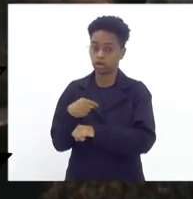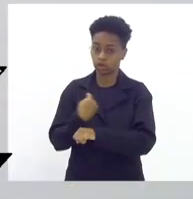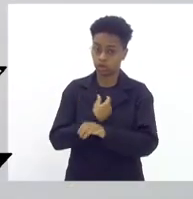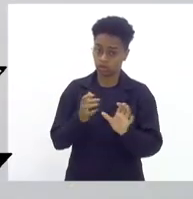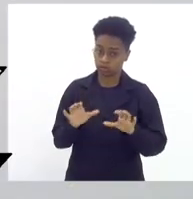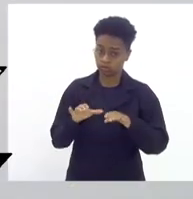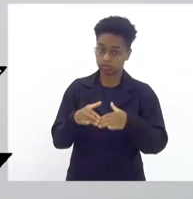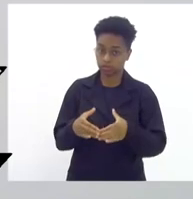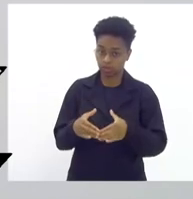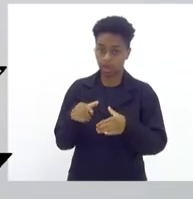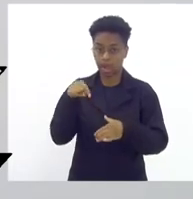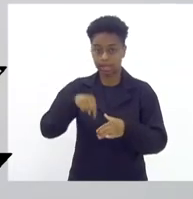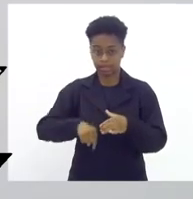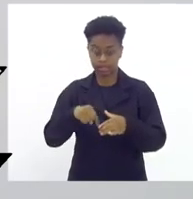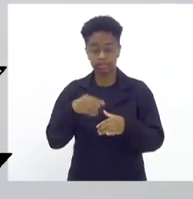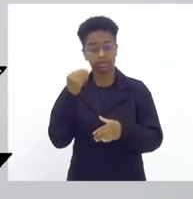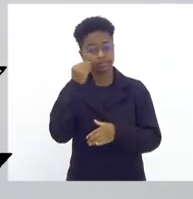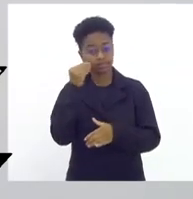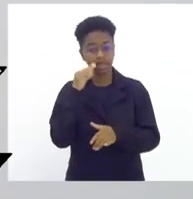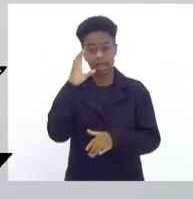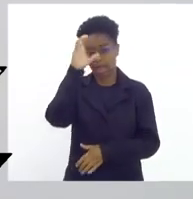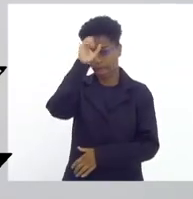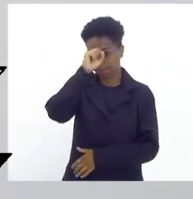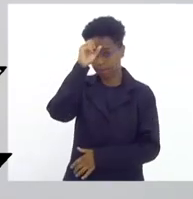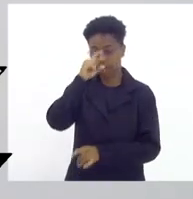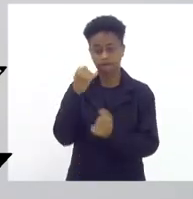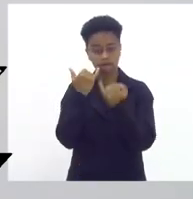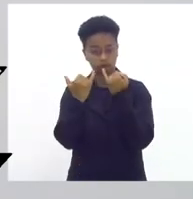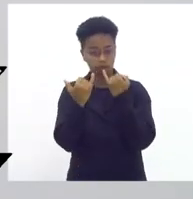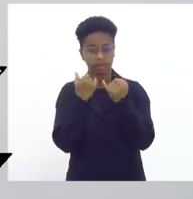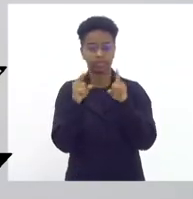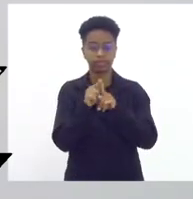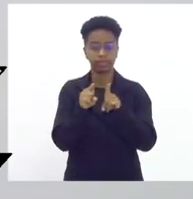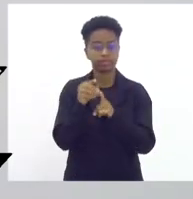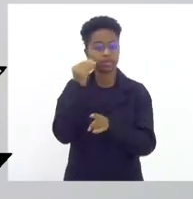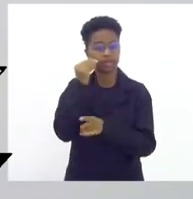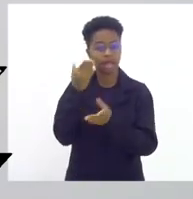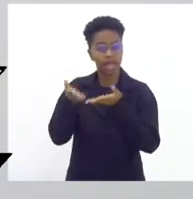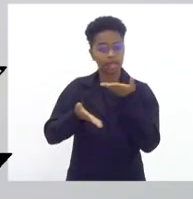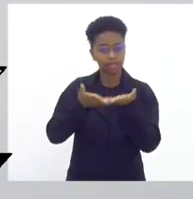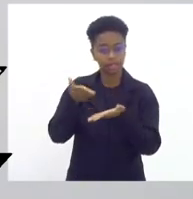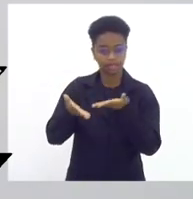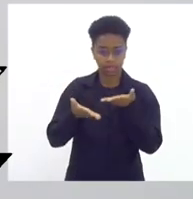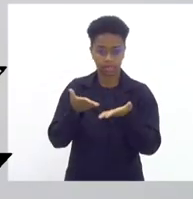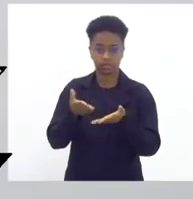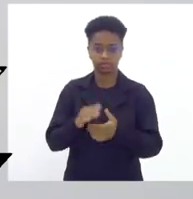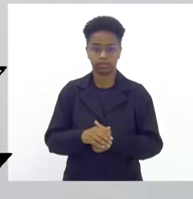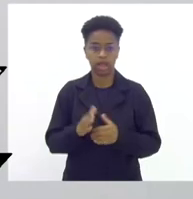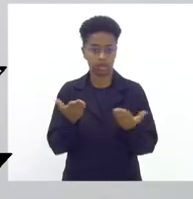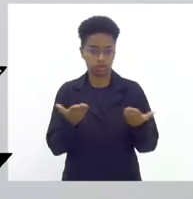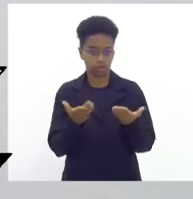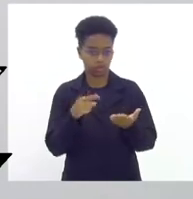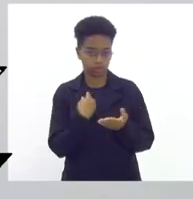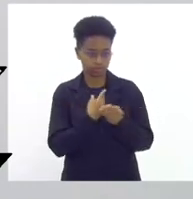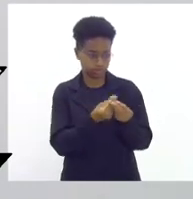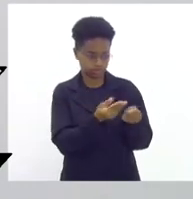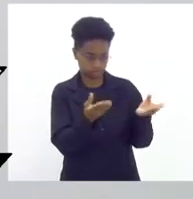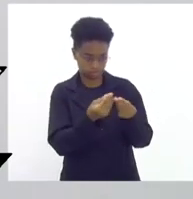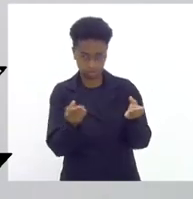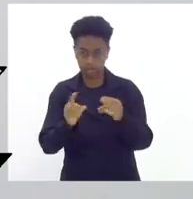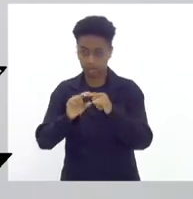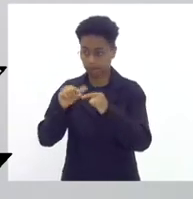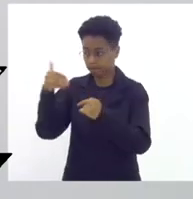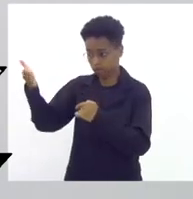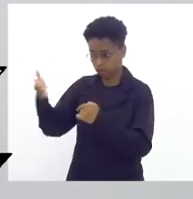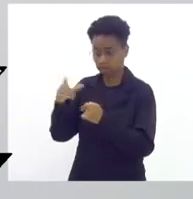comissão vem cada vez mais aprendendo e se formando para atender e atuar no tema tá sendo distribuído aí tem lá fora na mesinha